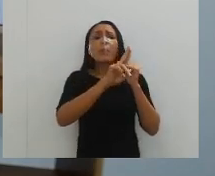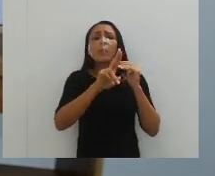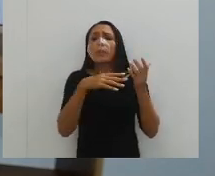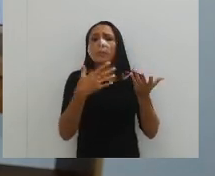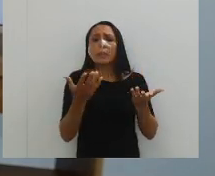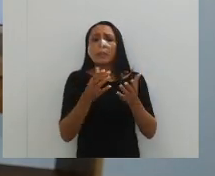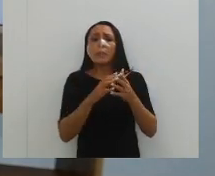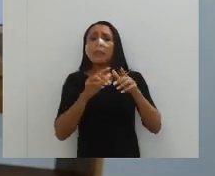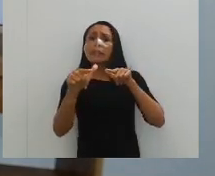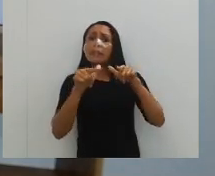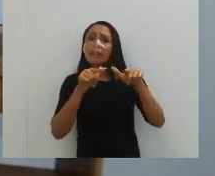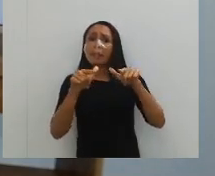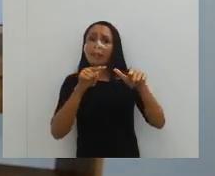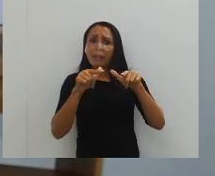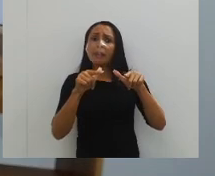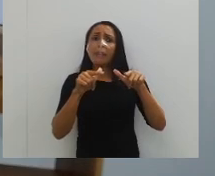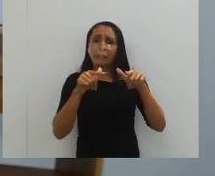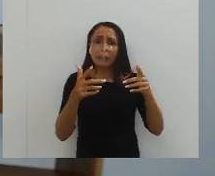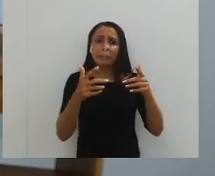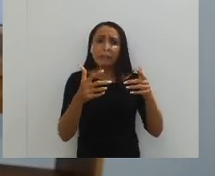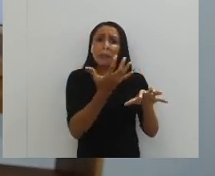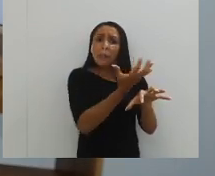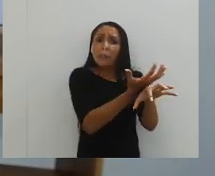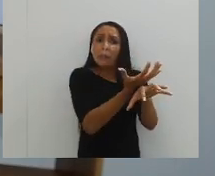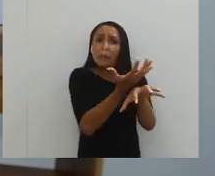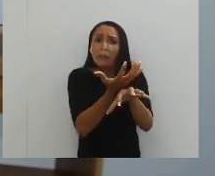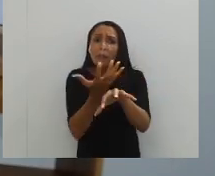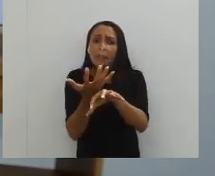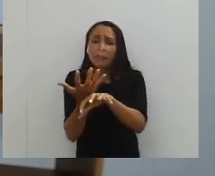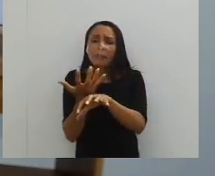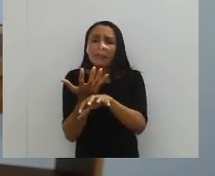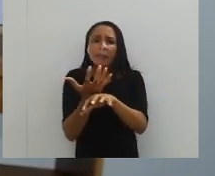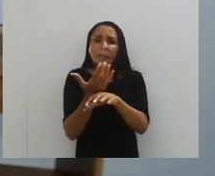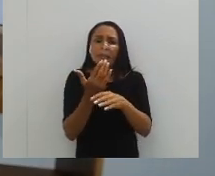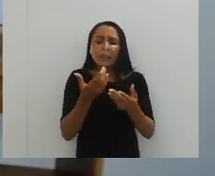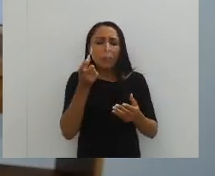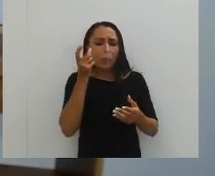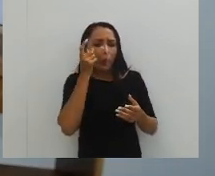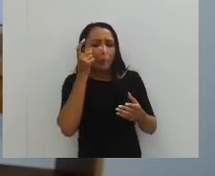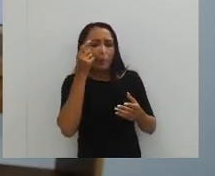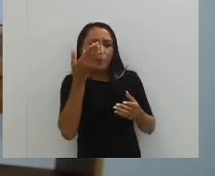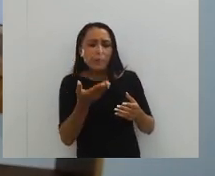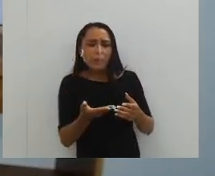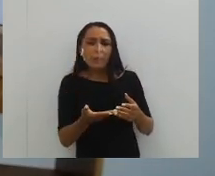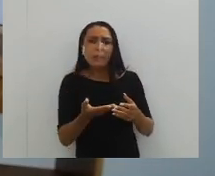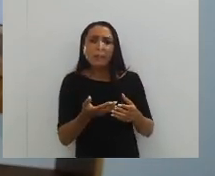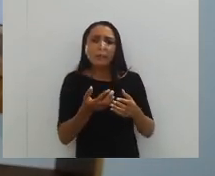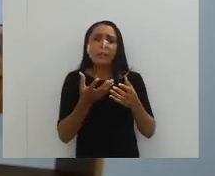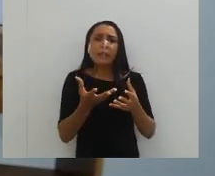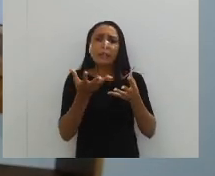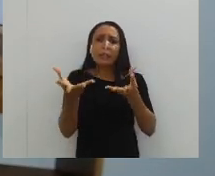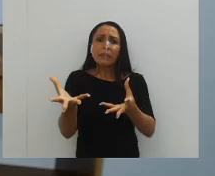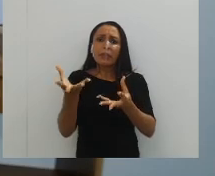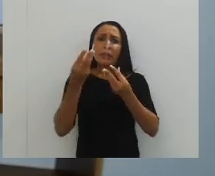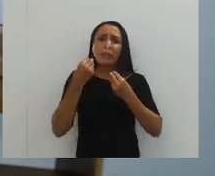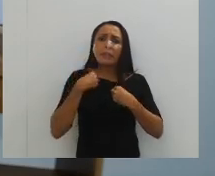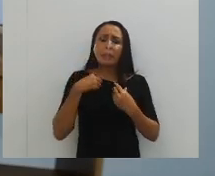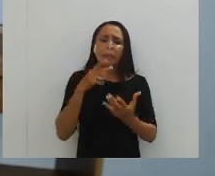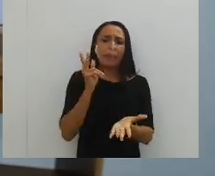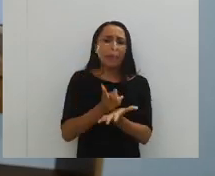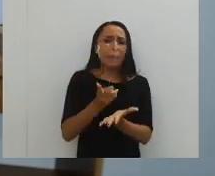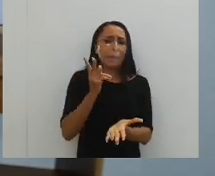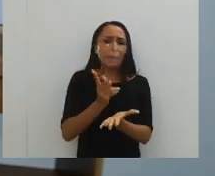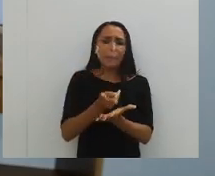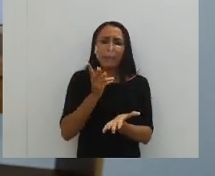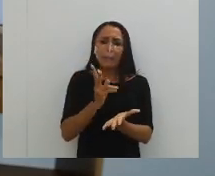ele trabalhava com botânica, como ele trabalhava com planta, ele começou a observar que ele estava recebendo a mesma